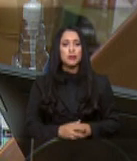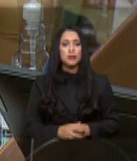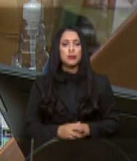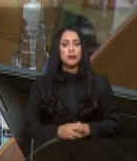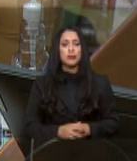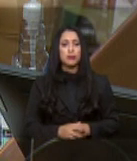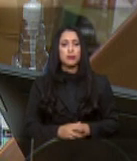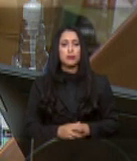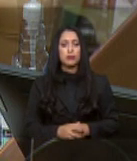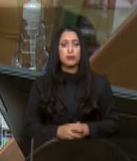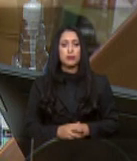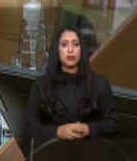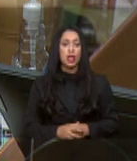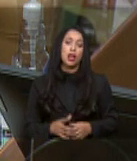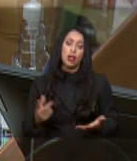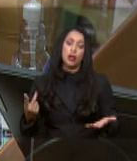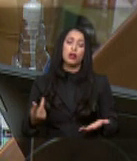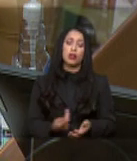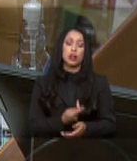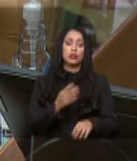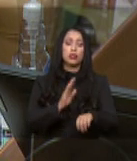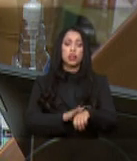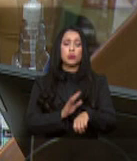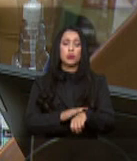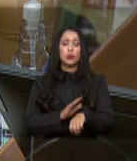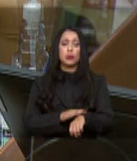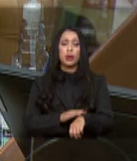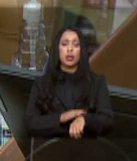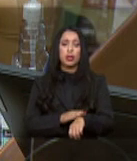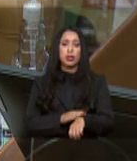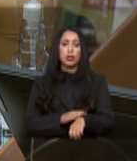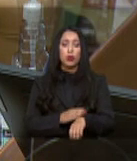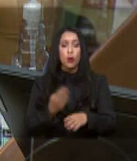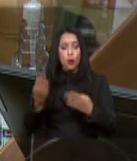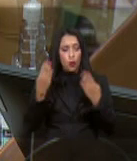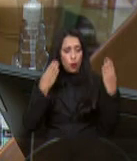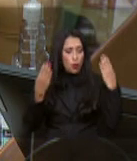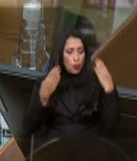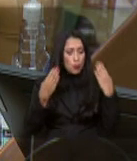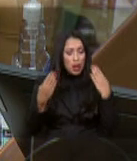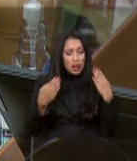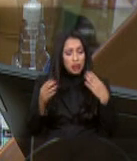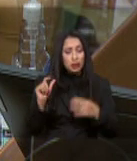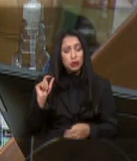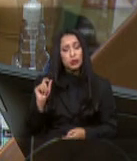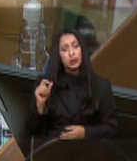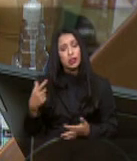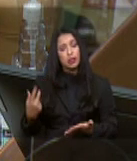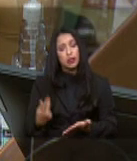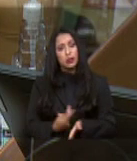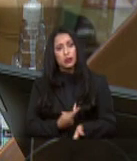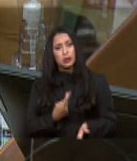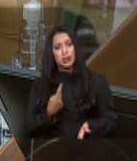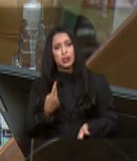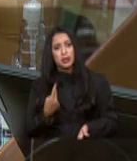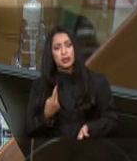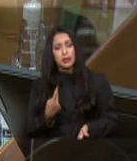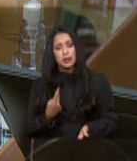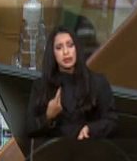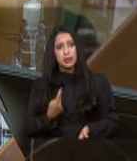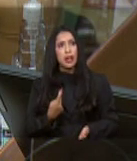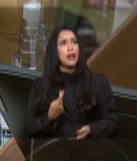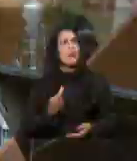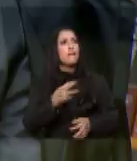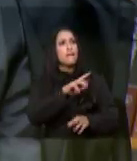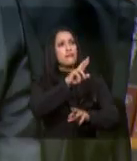porque é o que se está passando grandemente neste momento da história em relação à as práticas que acontecem em